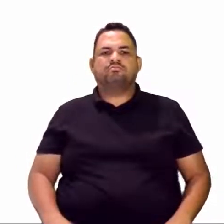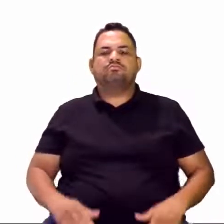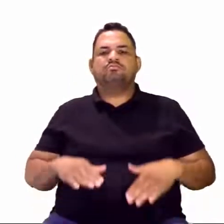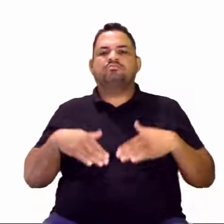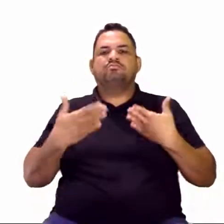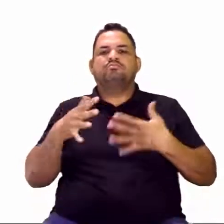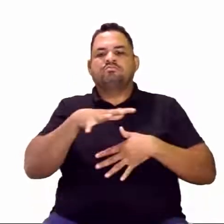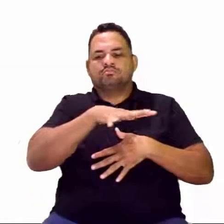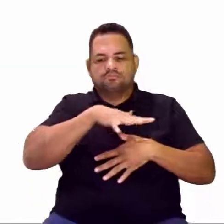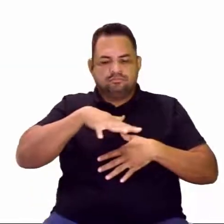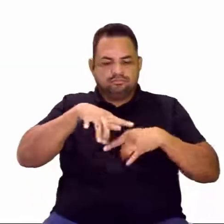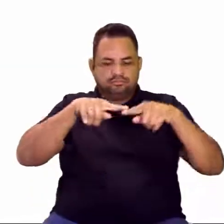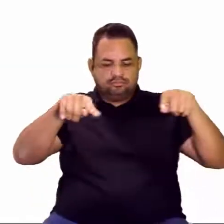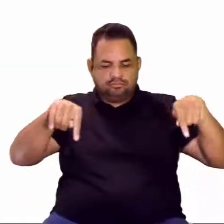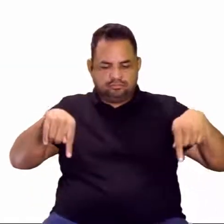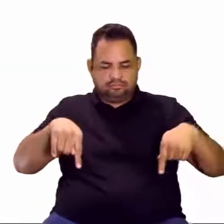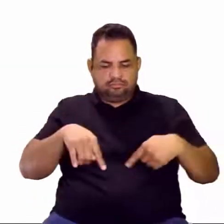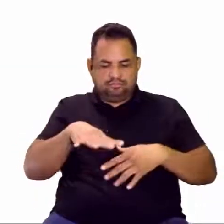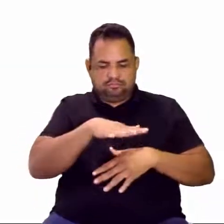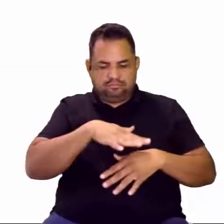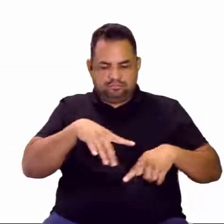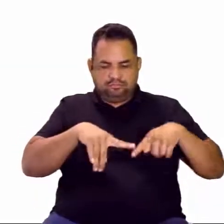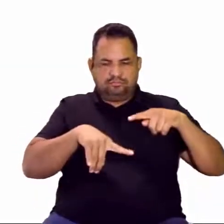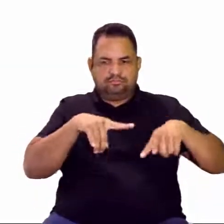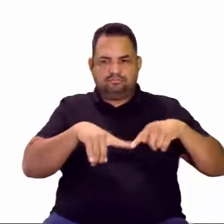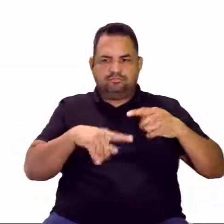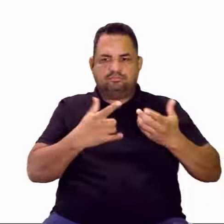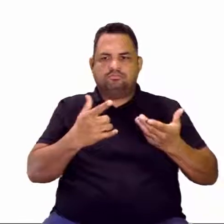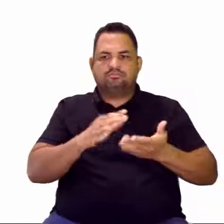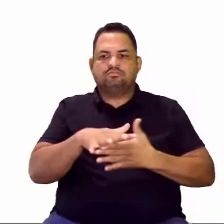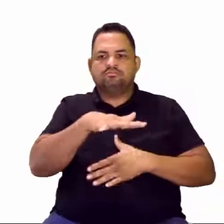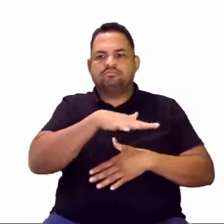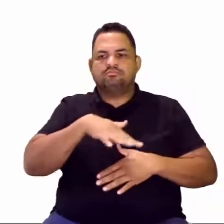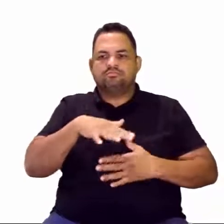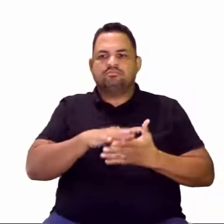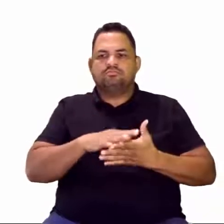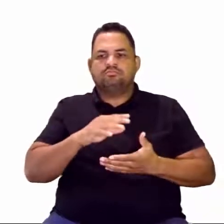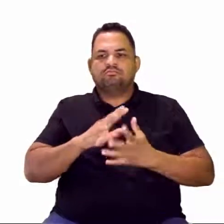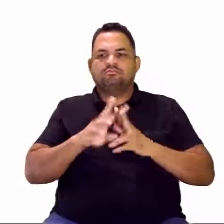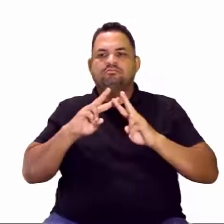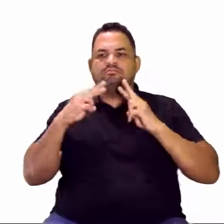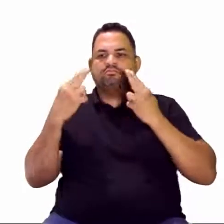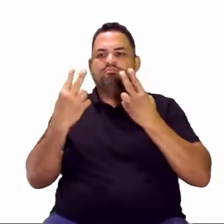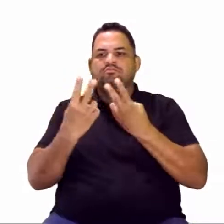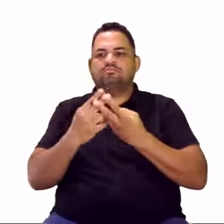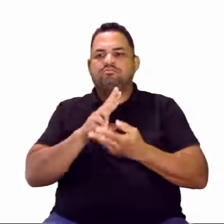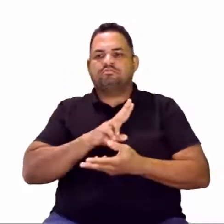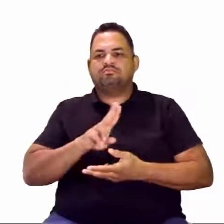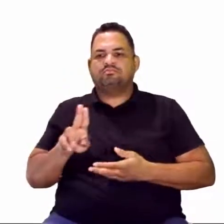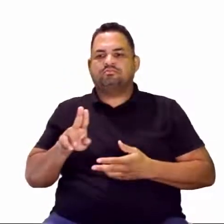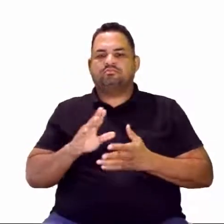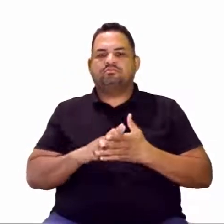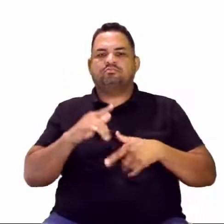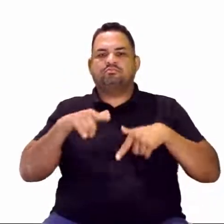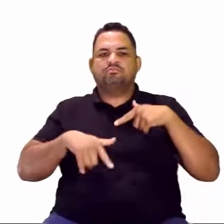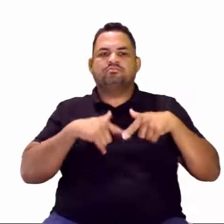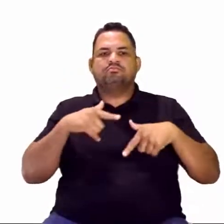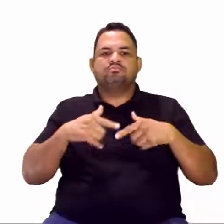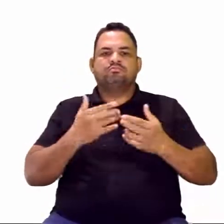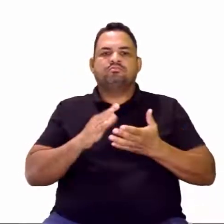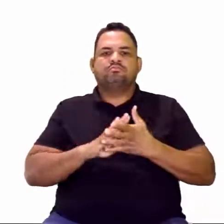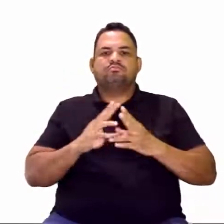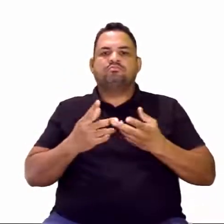Então, qualquer espaço que o corpo ocupe, esse espaço eu chamo de volume. E para trabalharmos